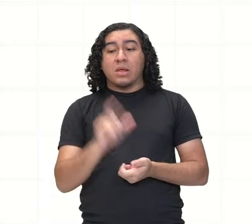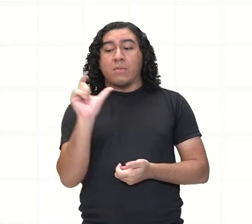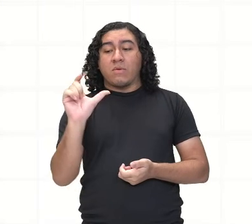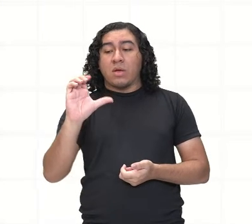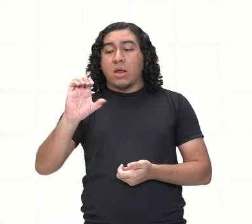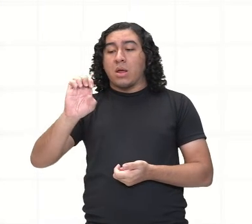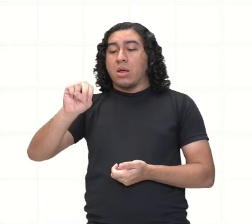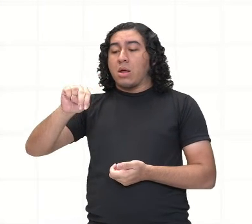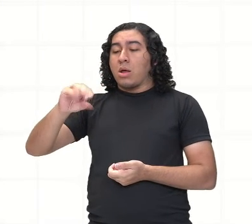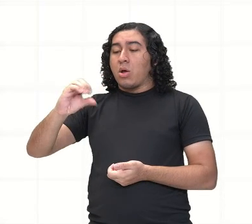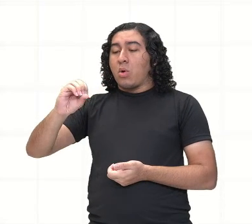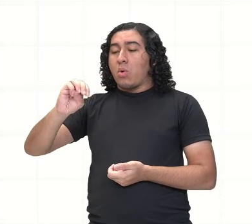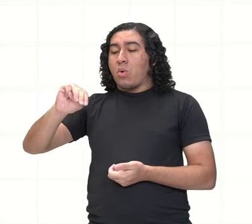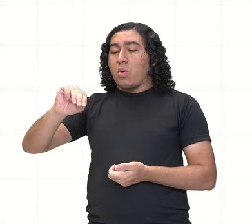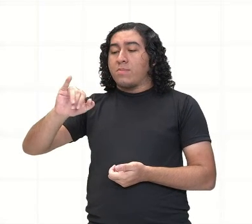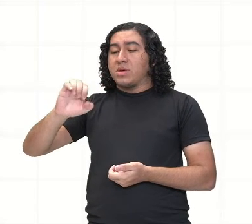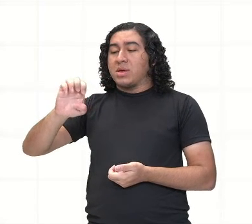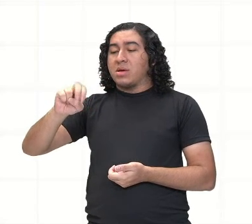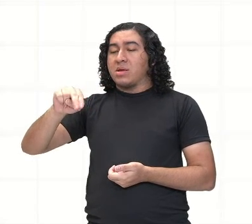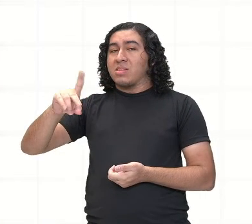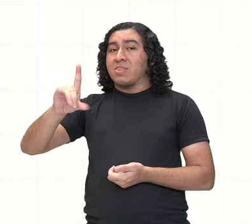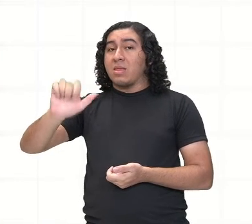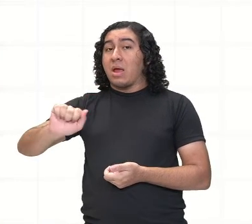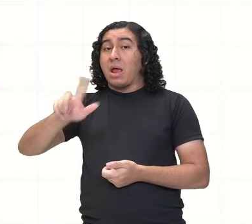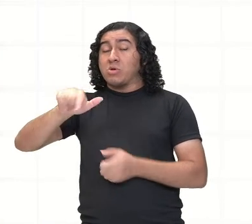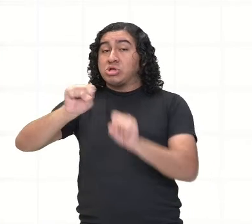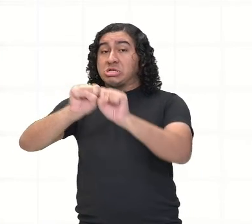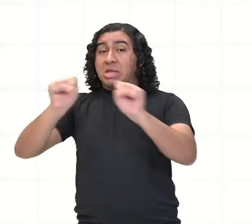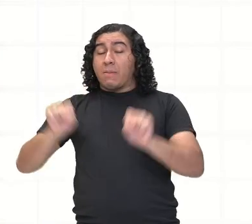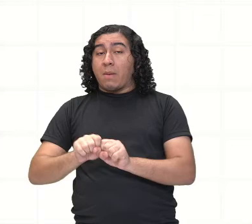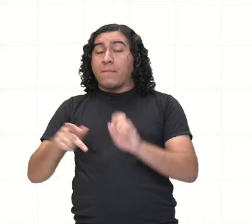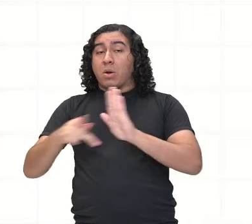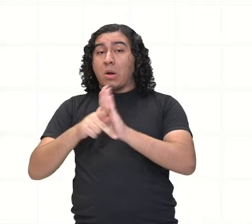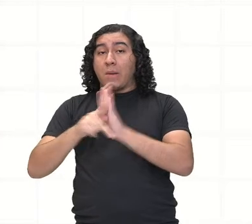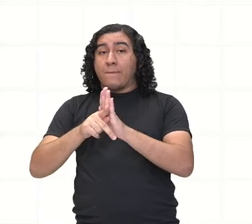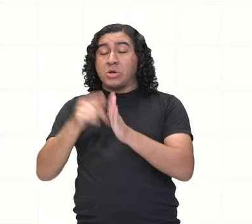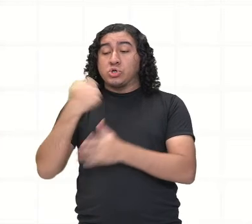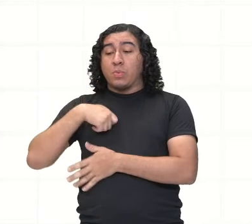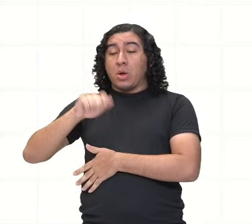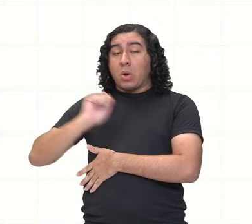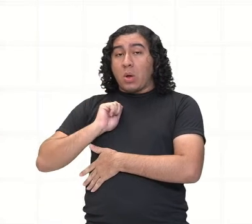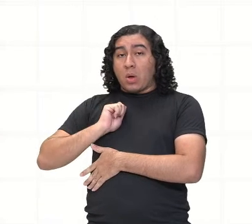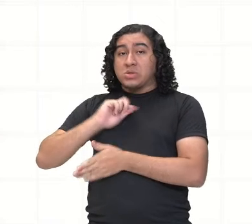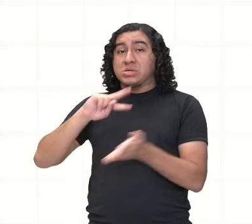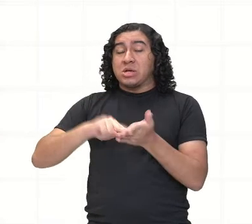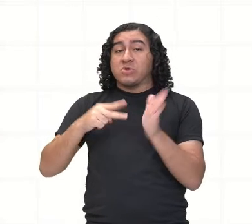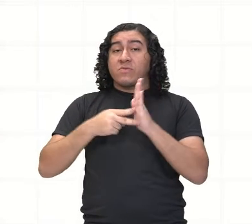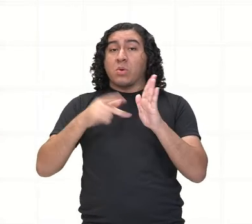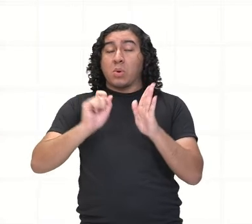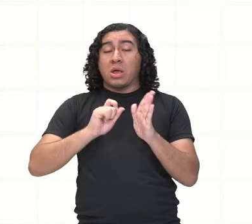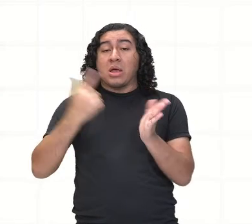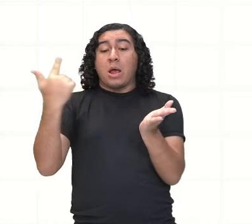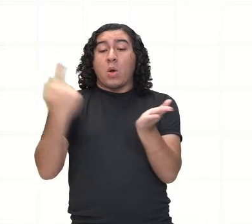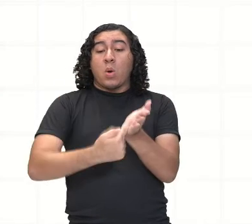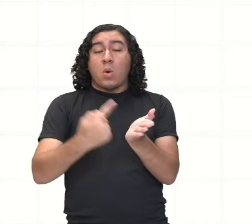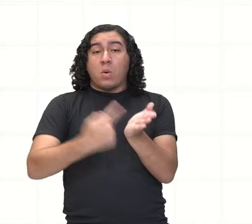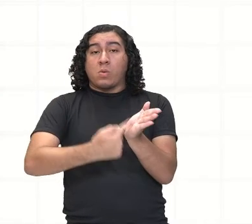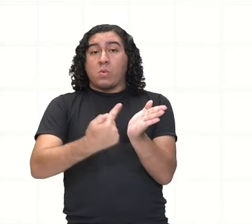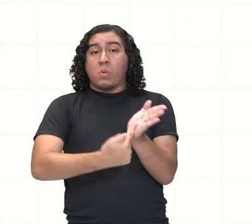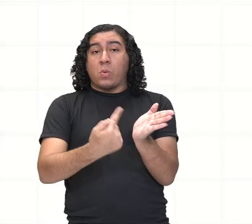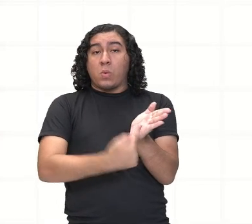que vai ser utilizado pela Espanha, em que ela concede autorização para que alguns